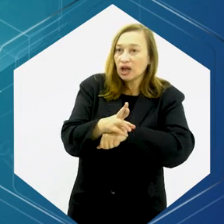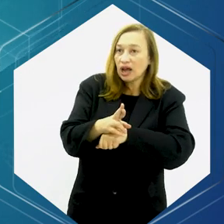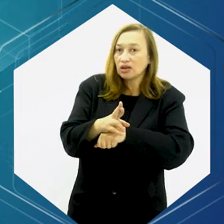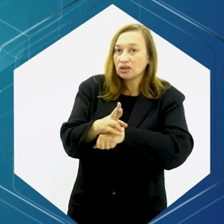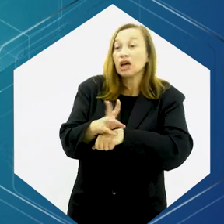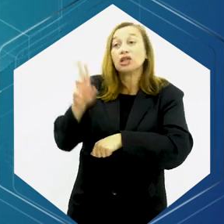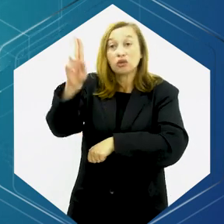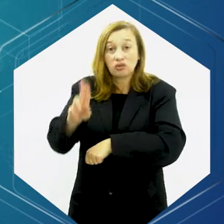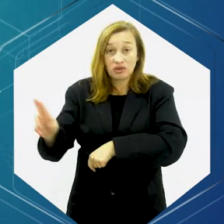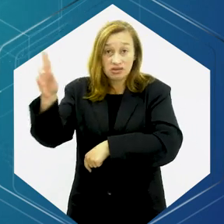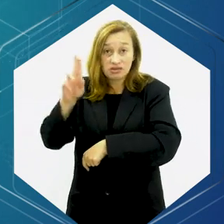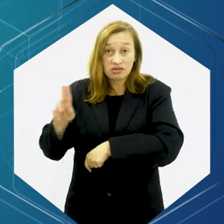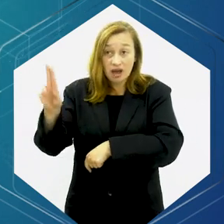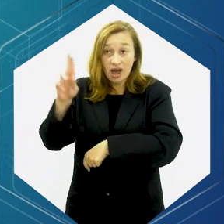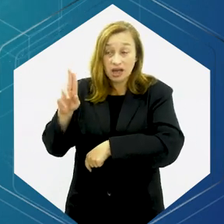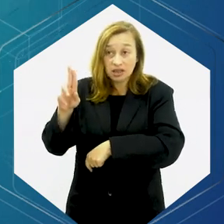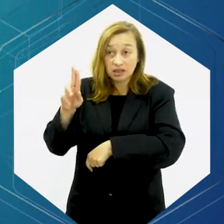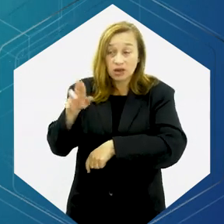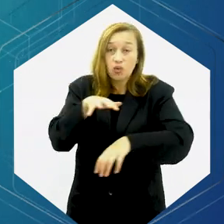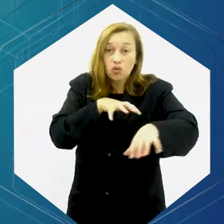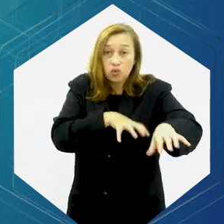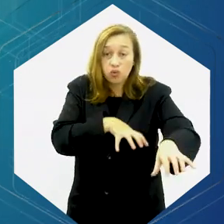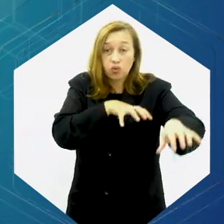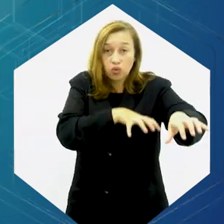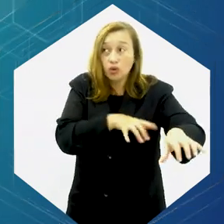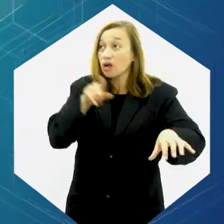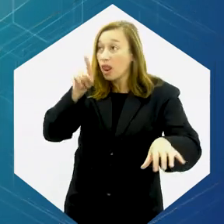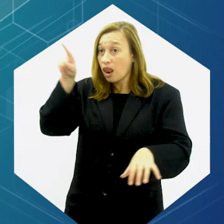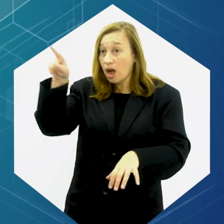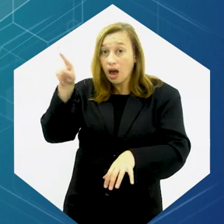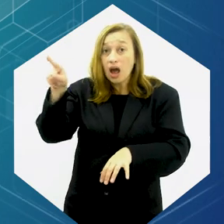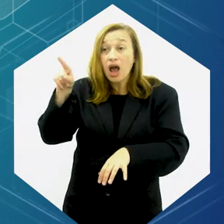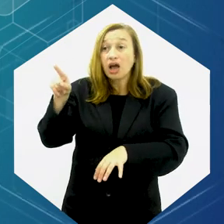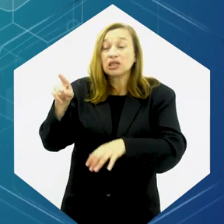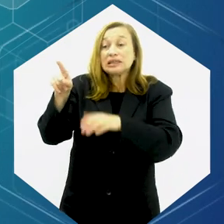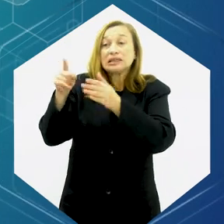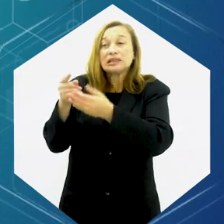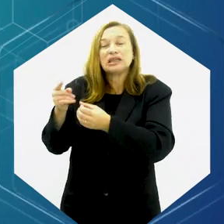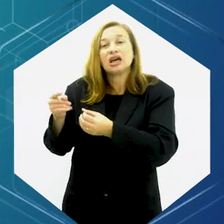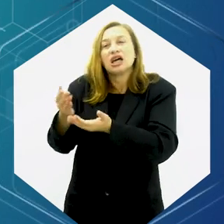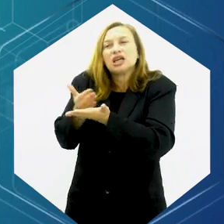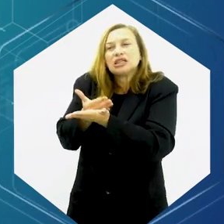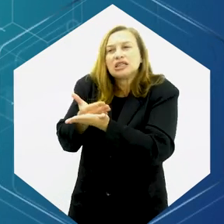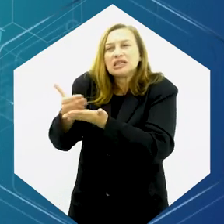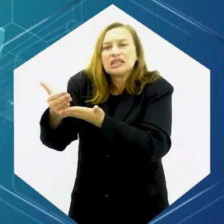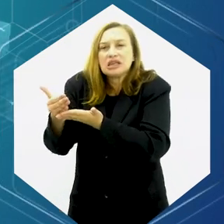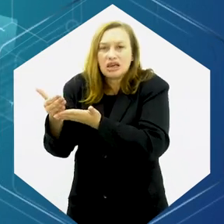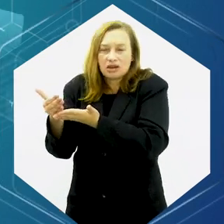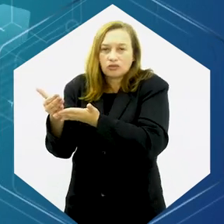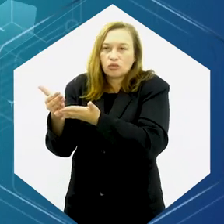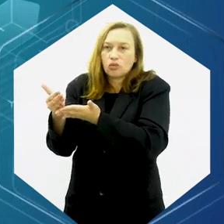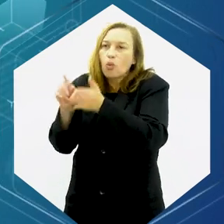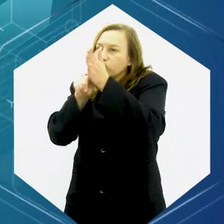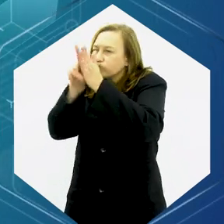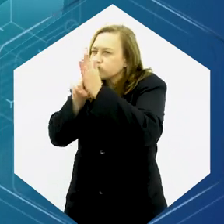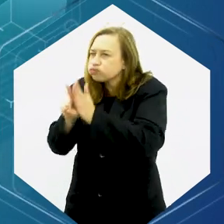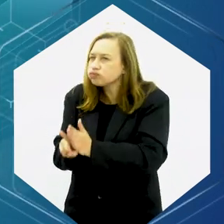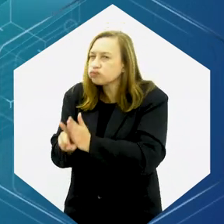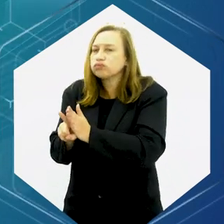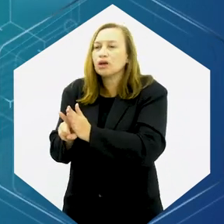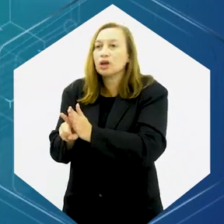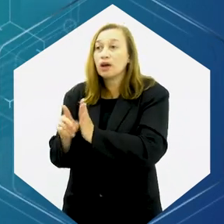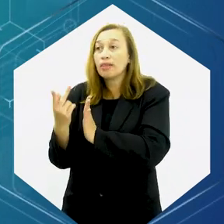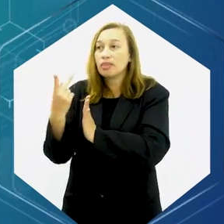doutorado na univers EC de London então nós iniciamos a a parceria com essa pesquisadora ela é uma matemática né uma